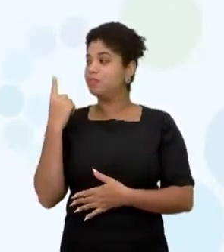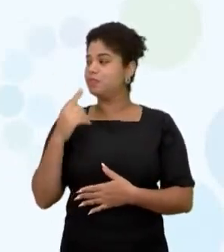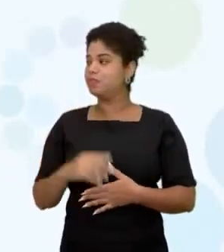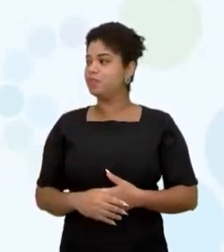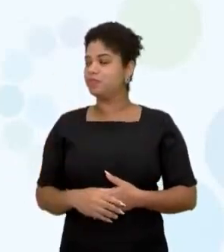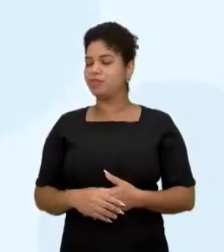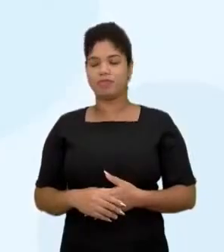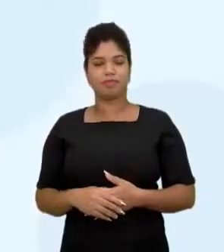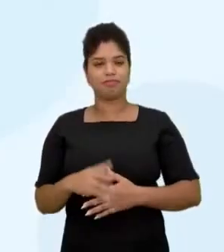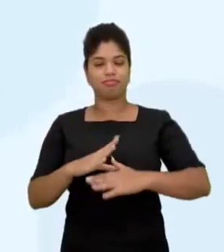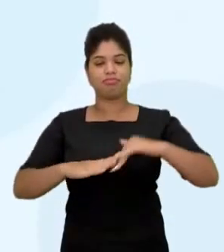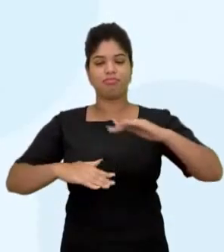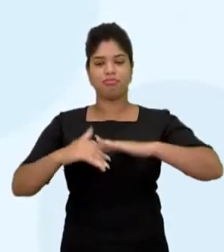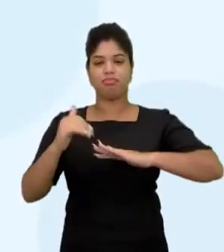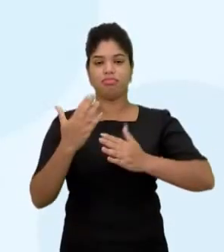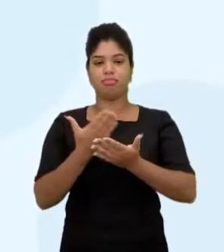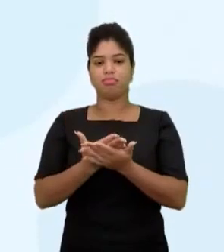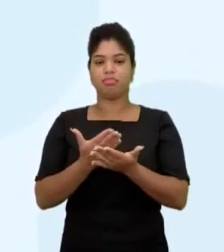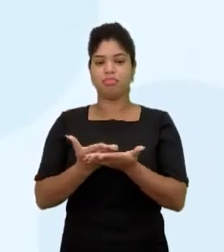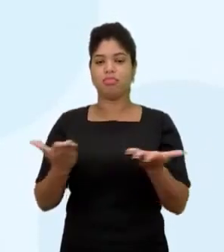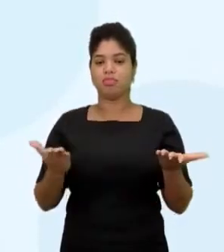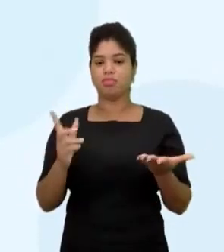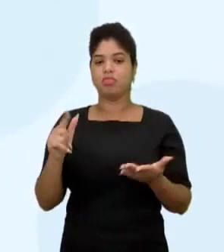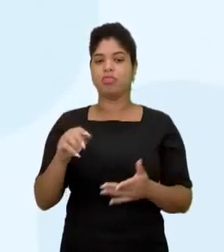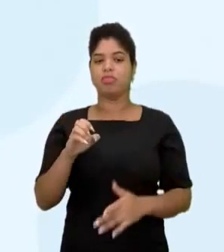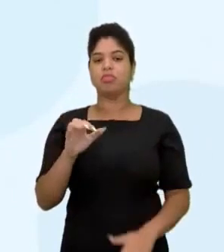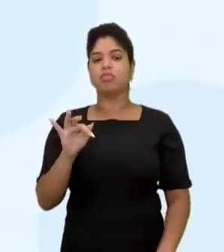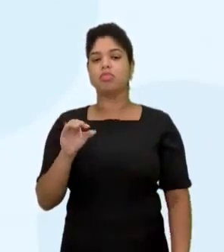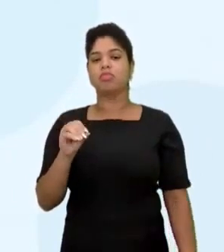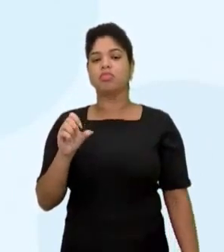iremos contemplar nessa aula é